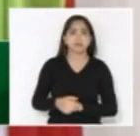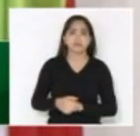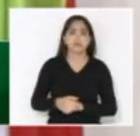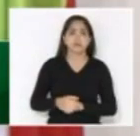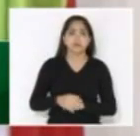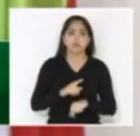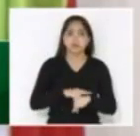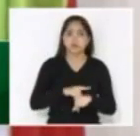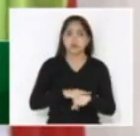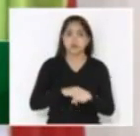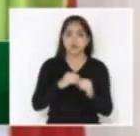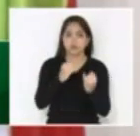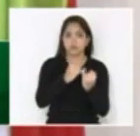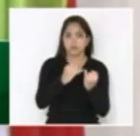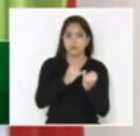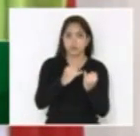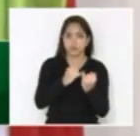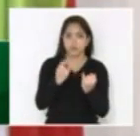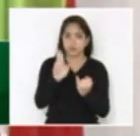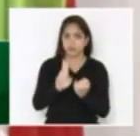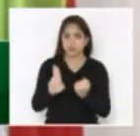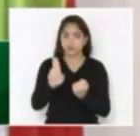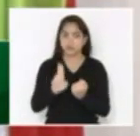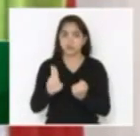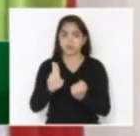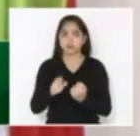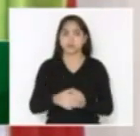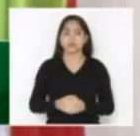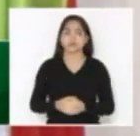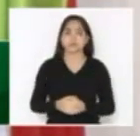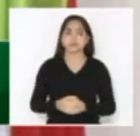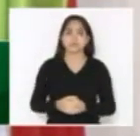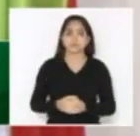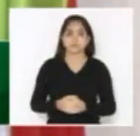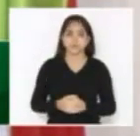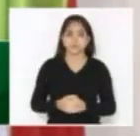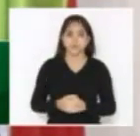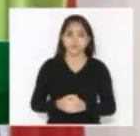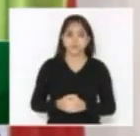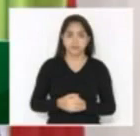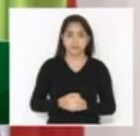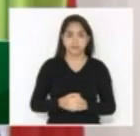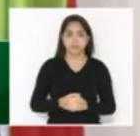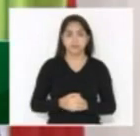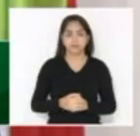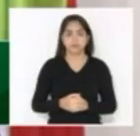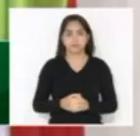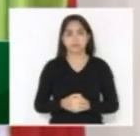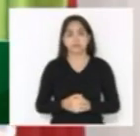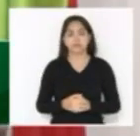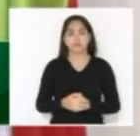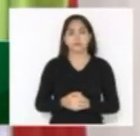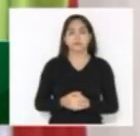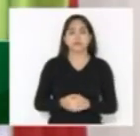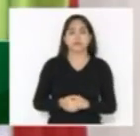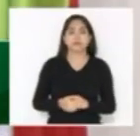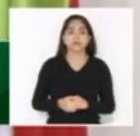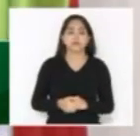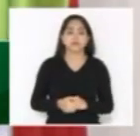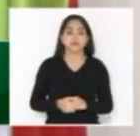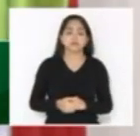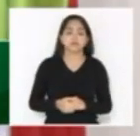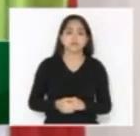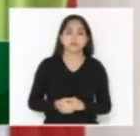tempo e o deputado Kennedy Nunes usará o restante do tempo do partido.